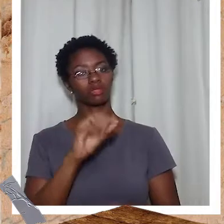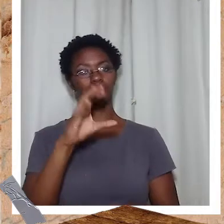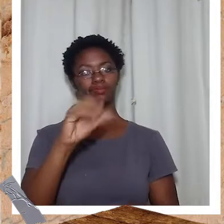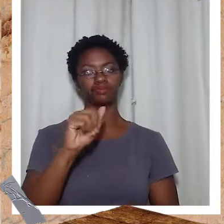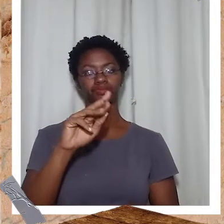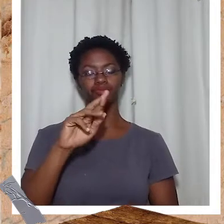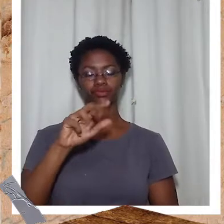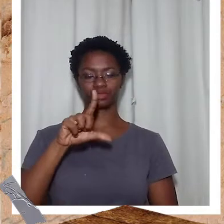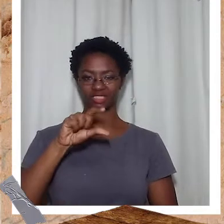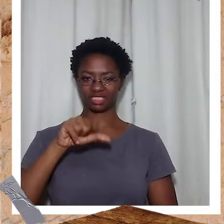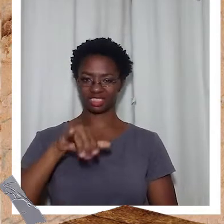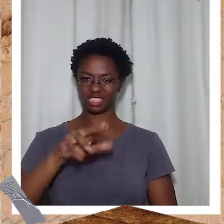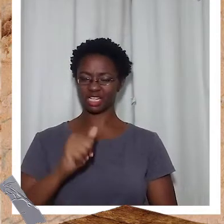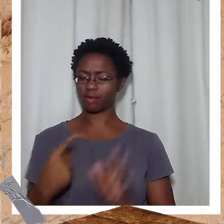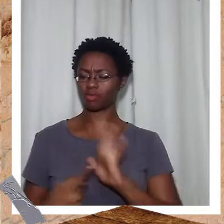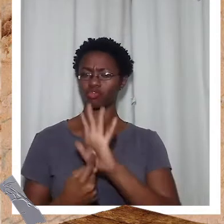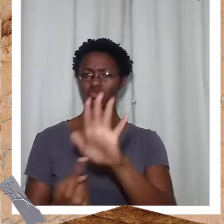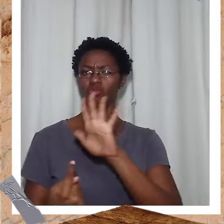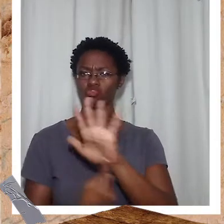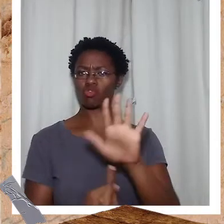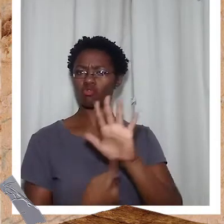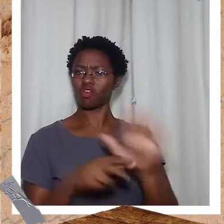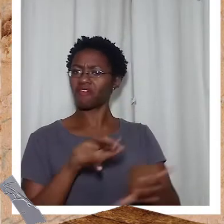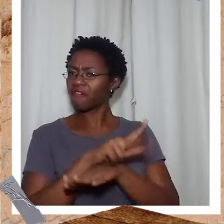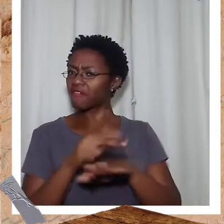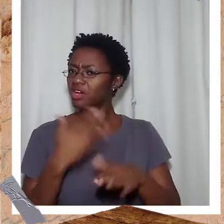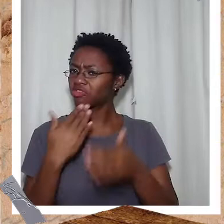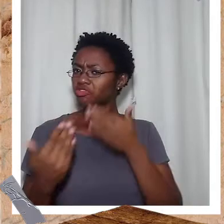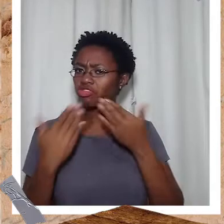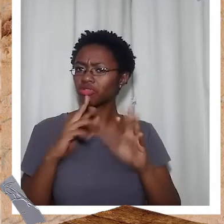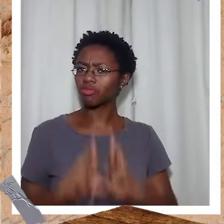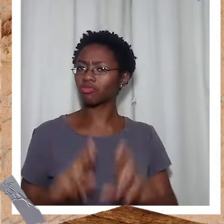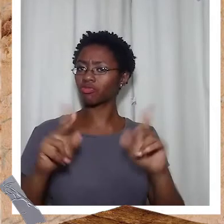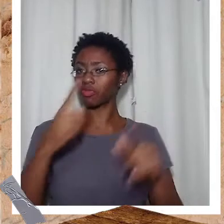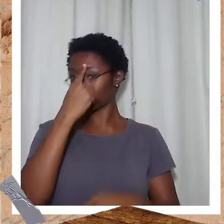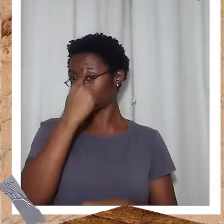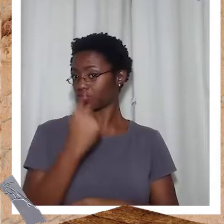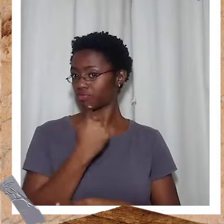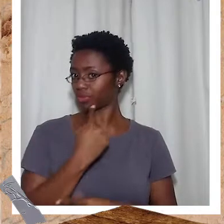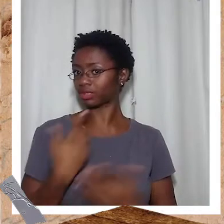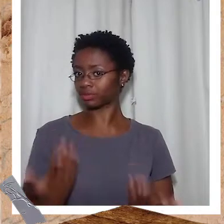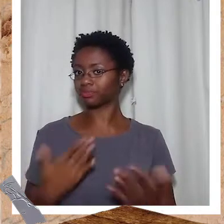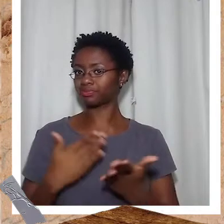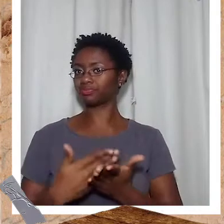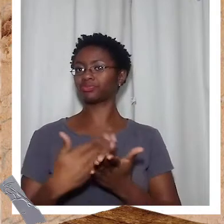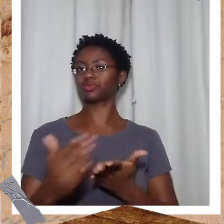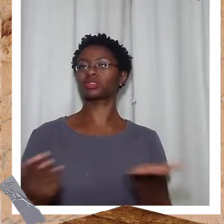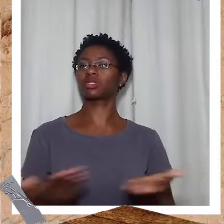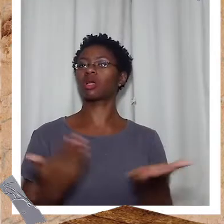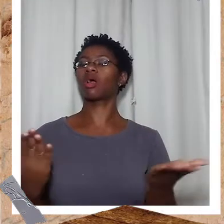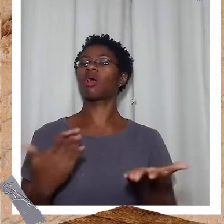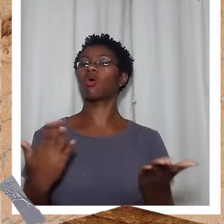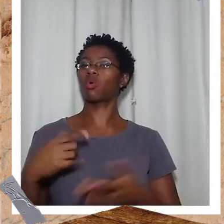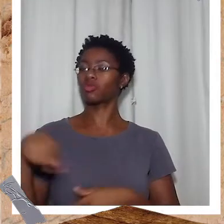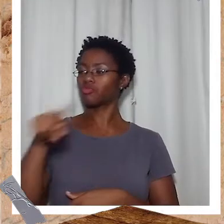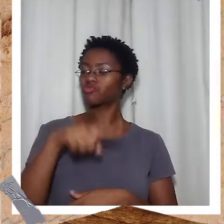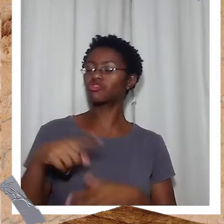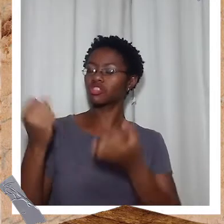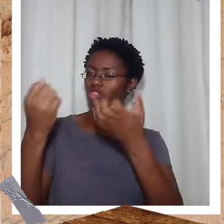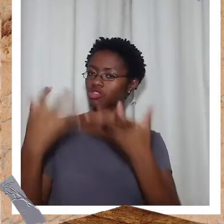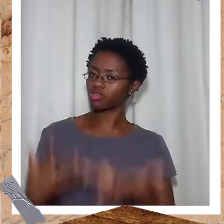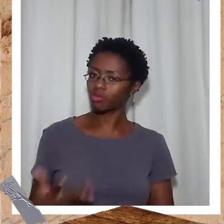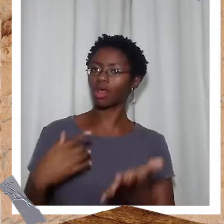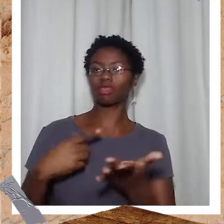atravessou diversas outras imagens também, né? E aí eu queria começar ouvindo vocês